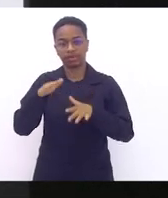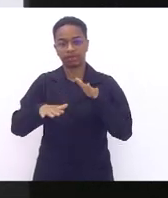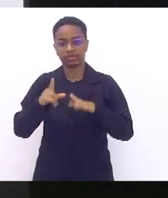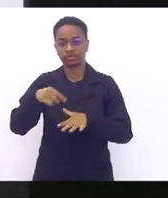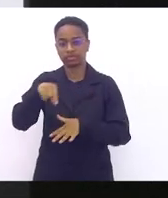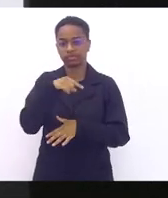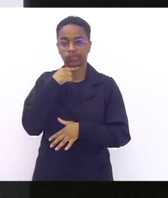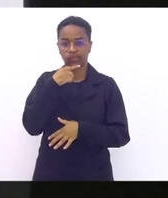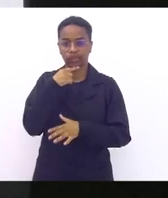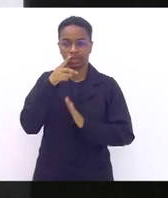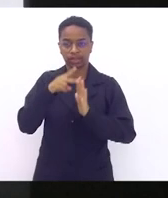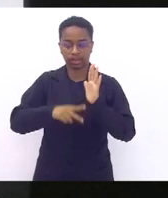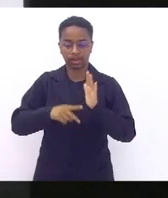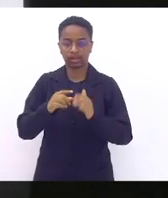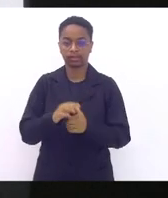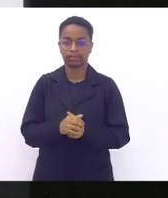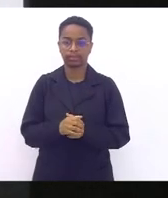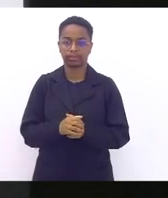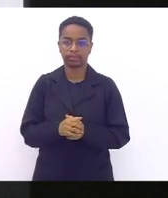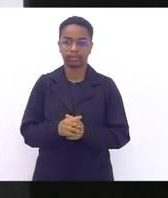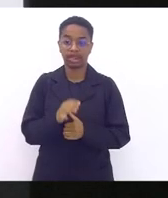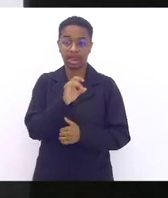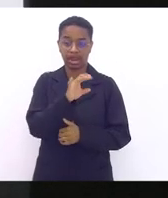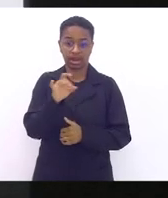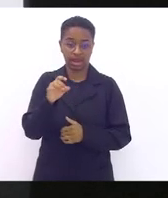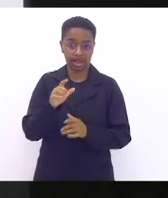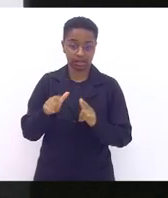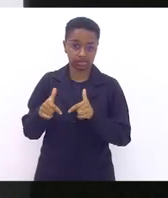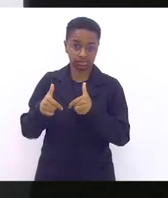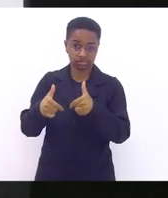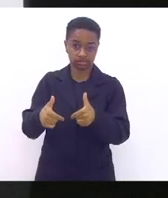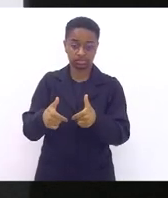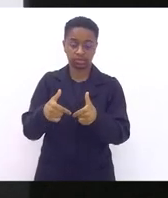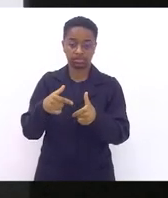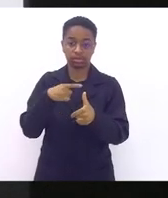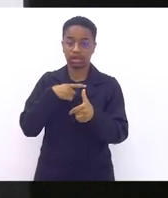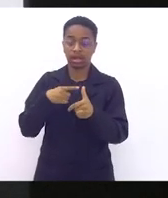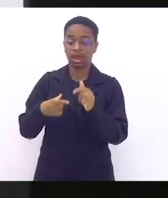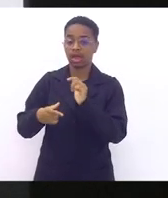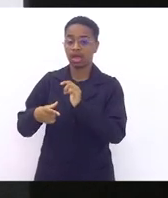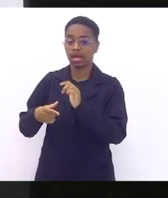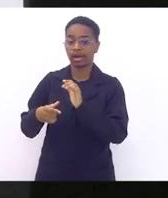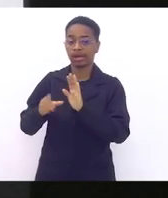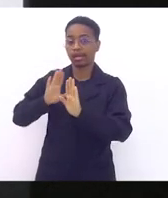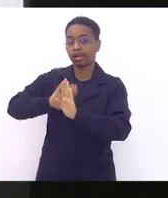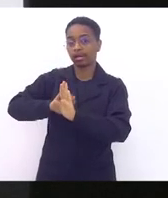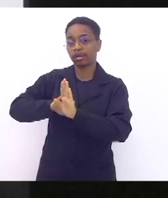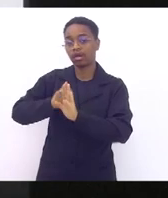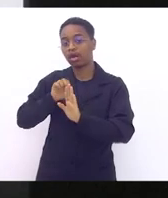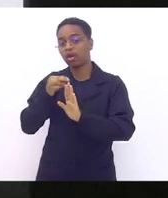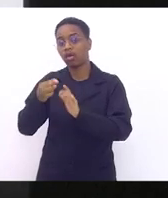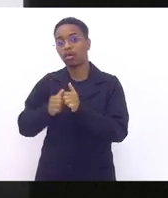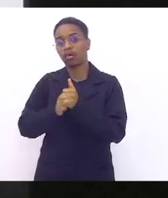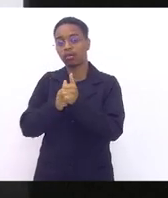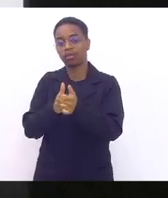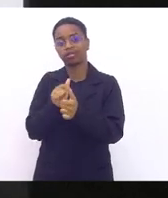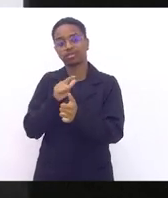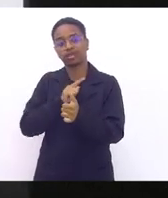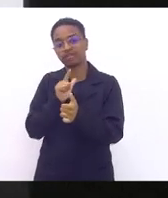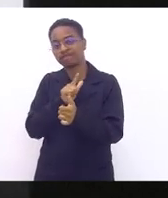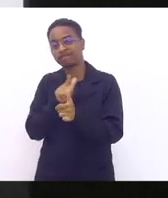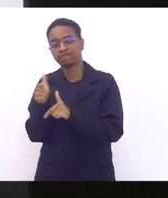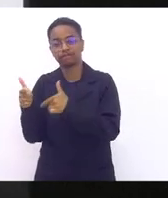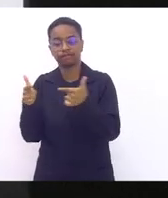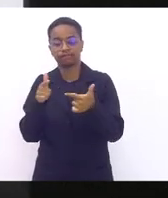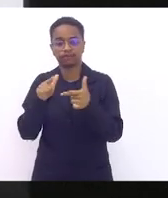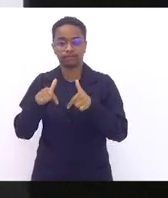ler. Cada ação dessa ela está precedida ou está sendo acompanhada de N outras